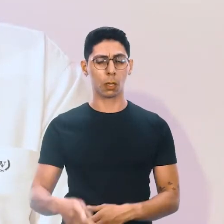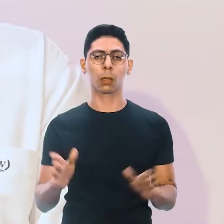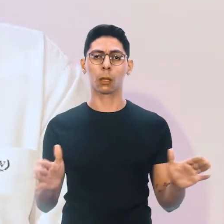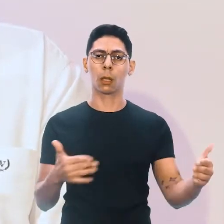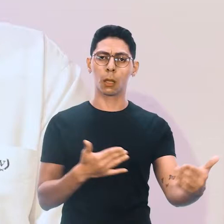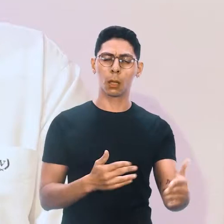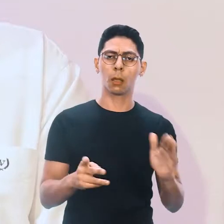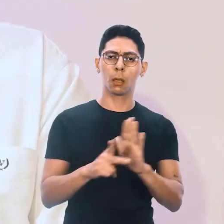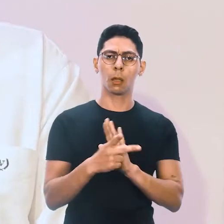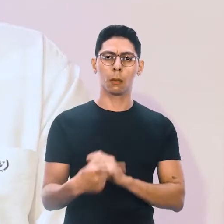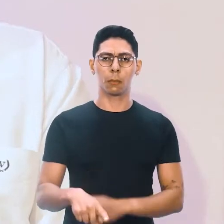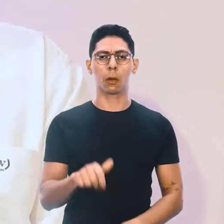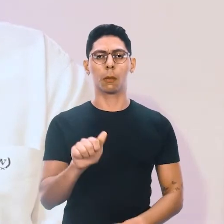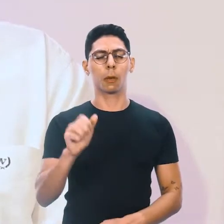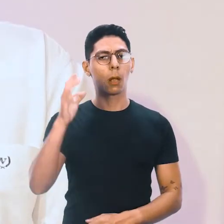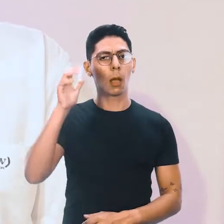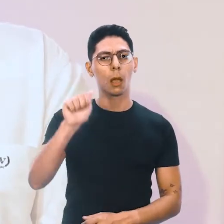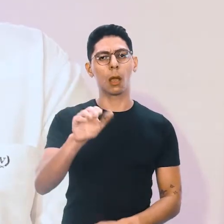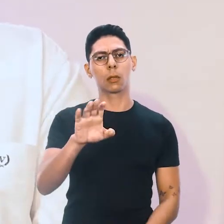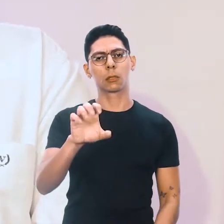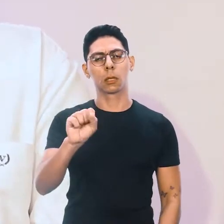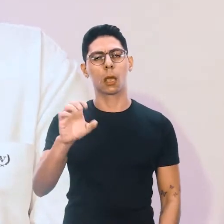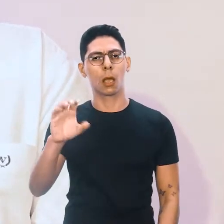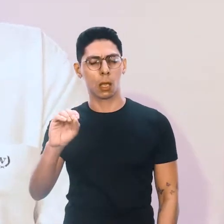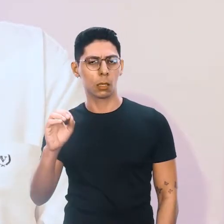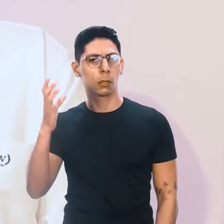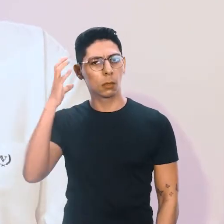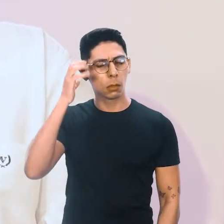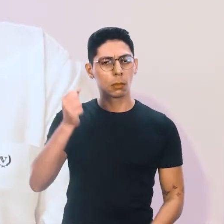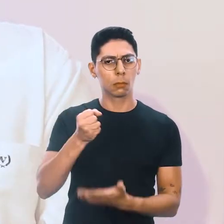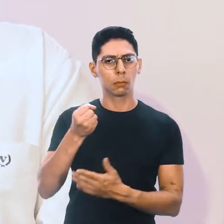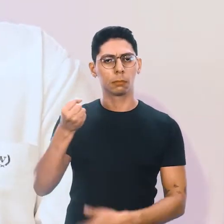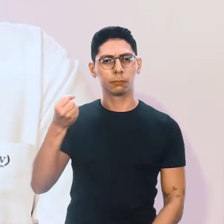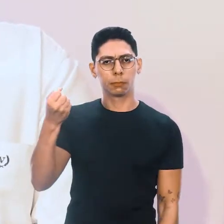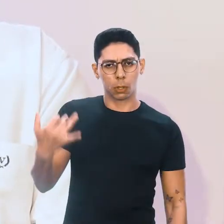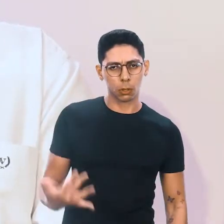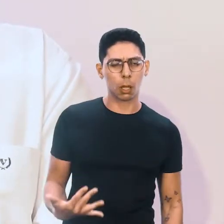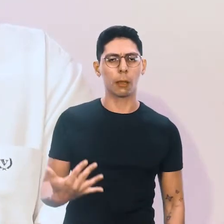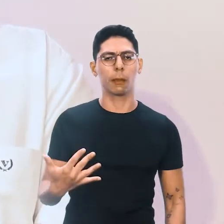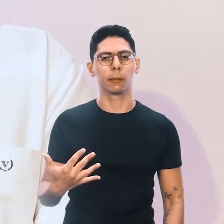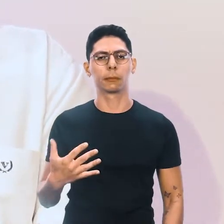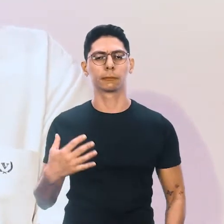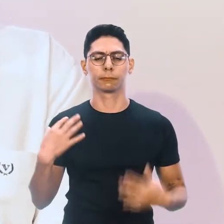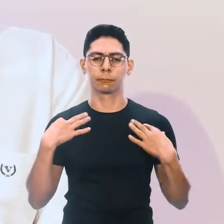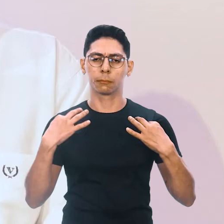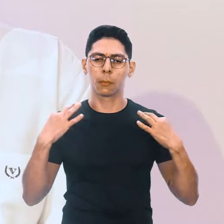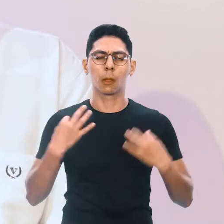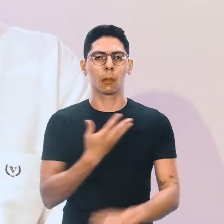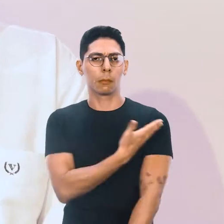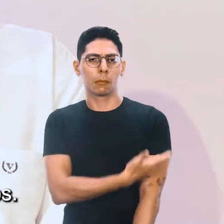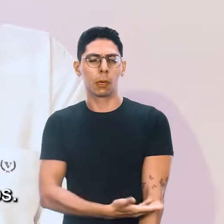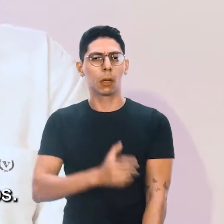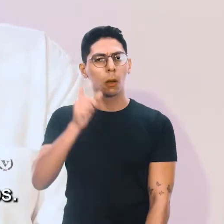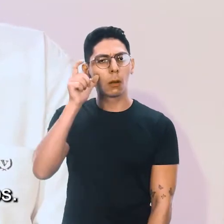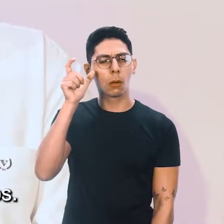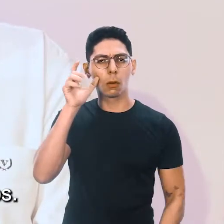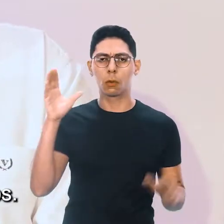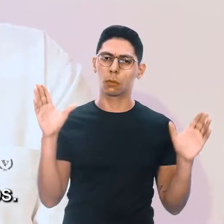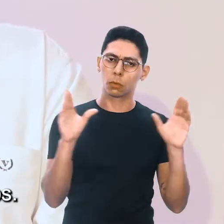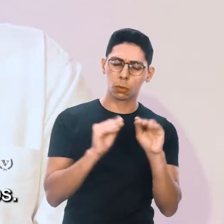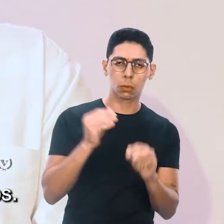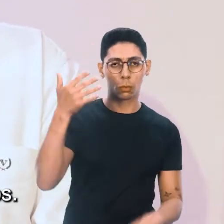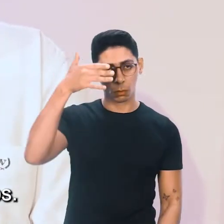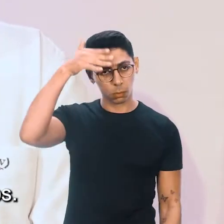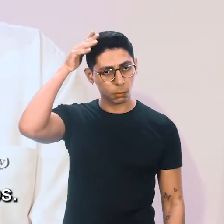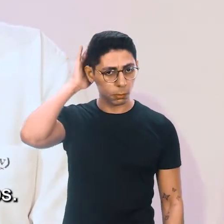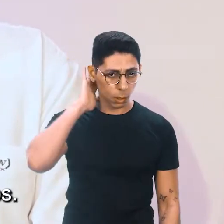da Acessos Podcast, com a camisa branca, óculos escuros, cabelos penteados para